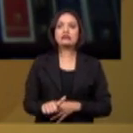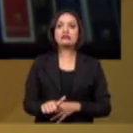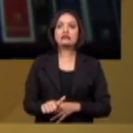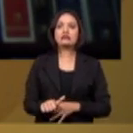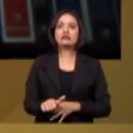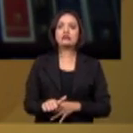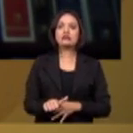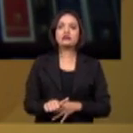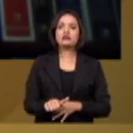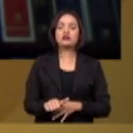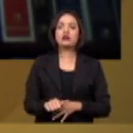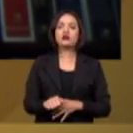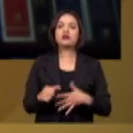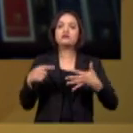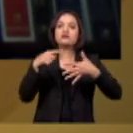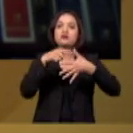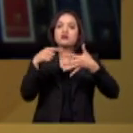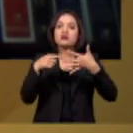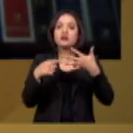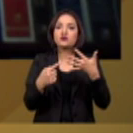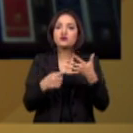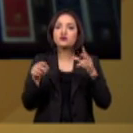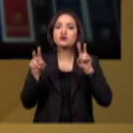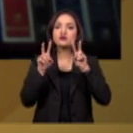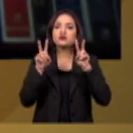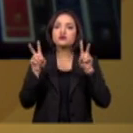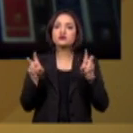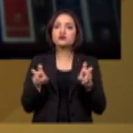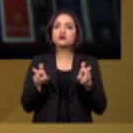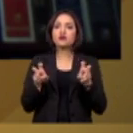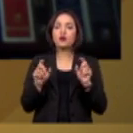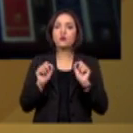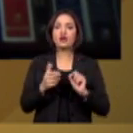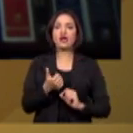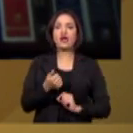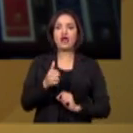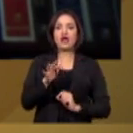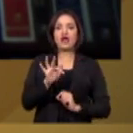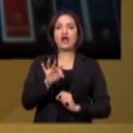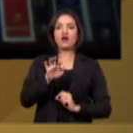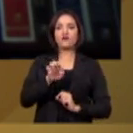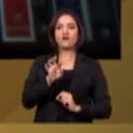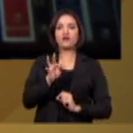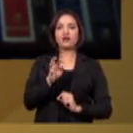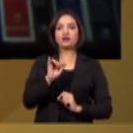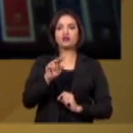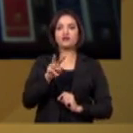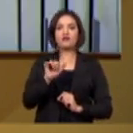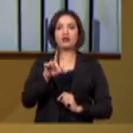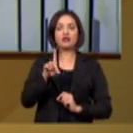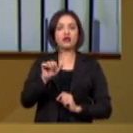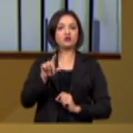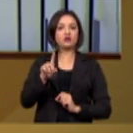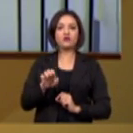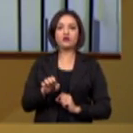desse particular e específico a afetividade condicional